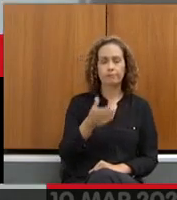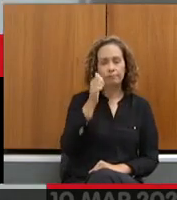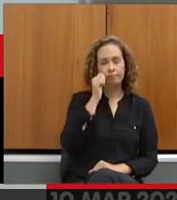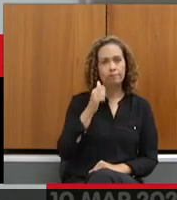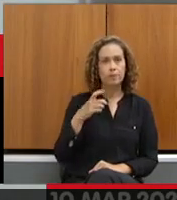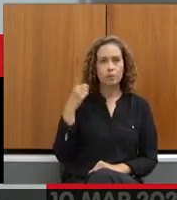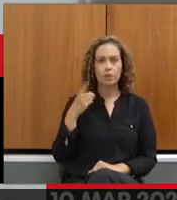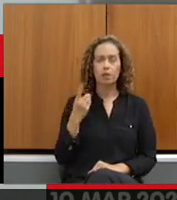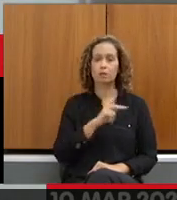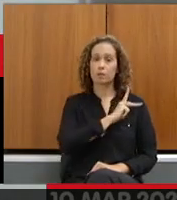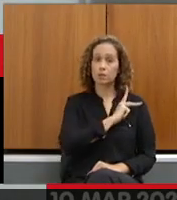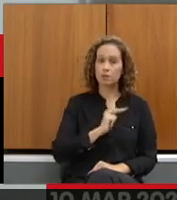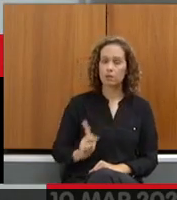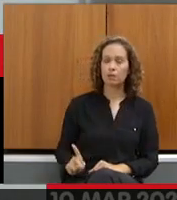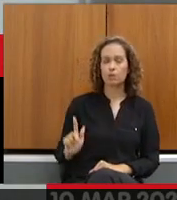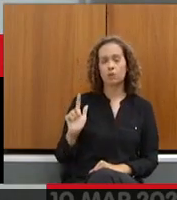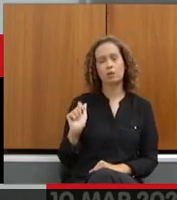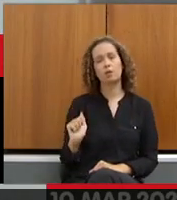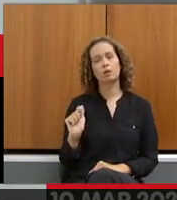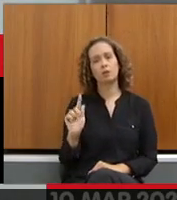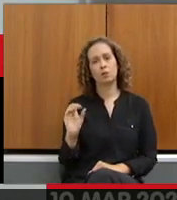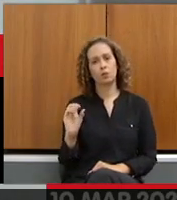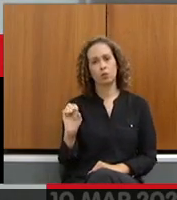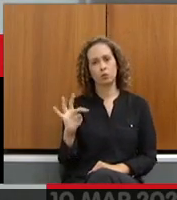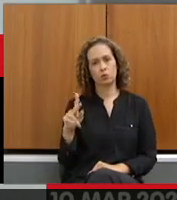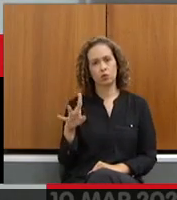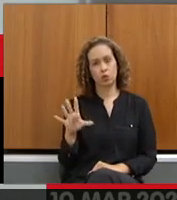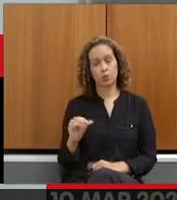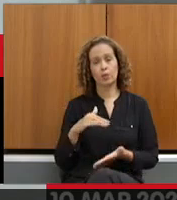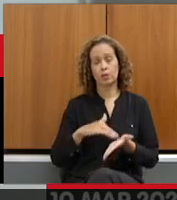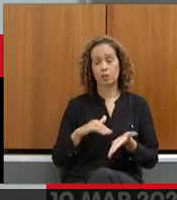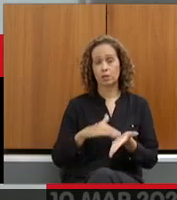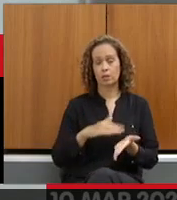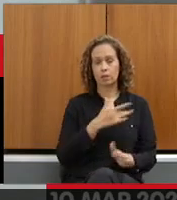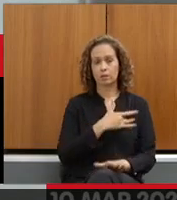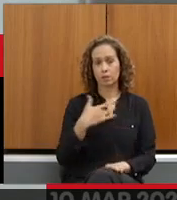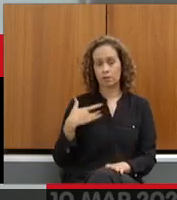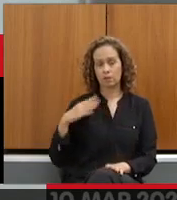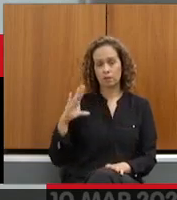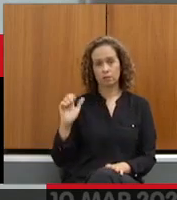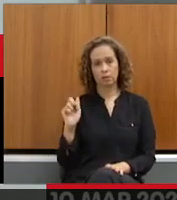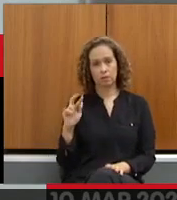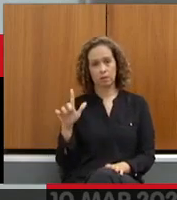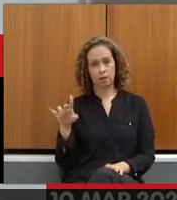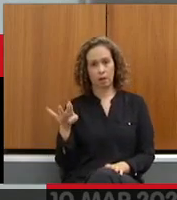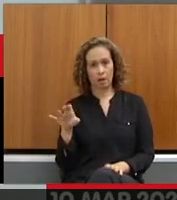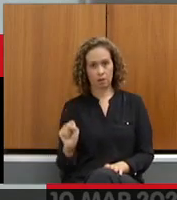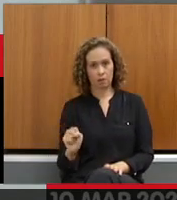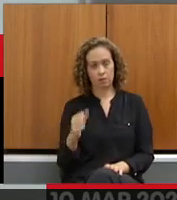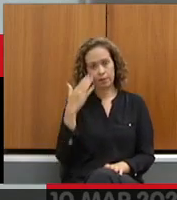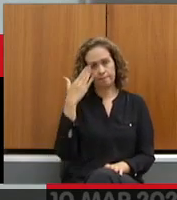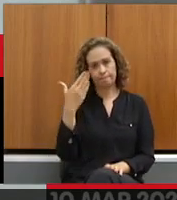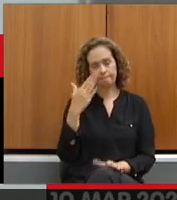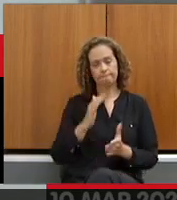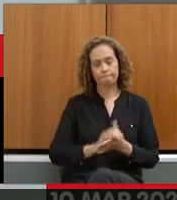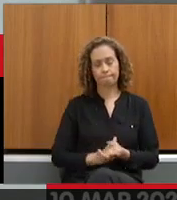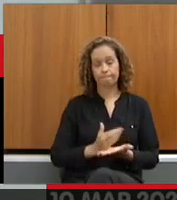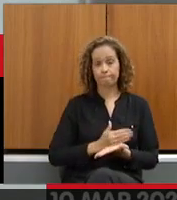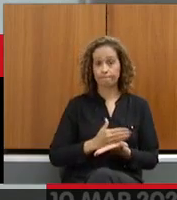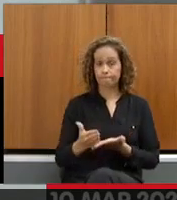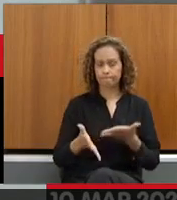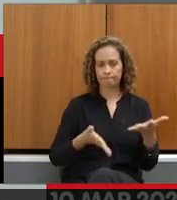presidente Agostinho Patrus Boa tarde secretário de saúde Carlos Eduardo Amaral é gostaria de iniciar a minha